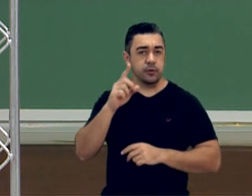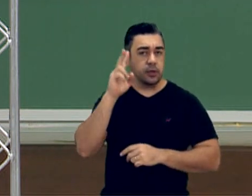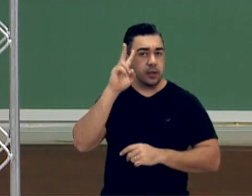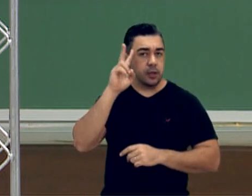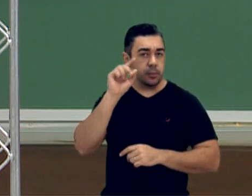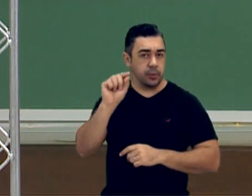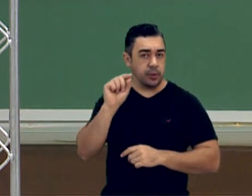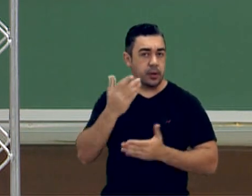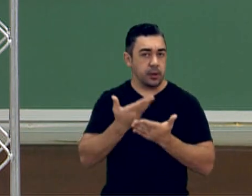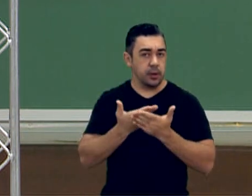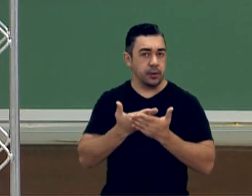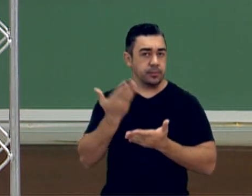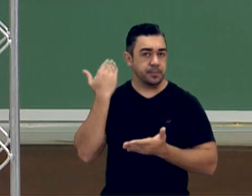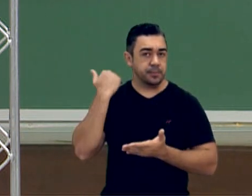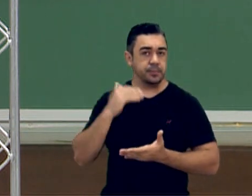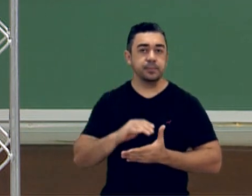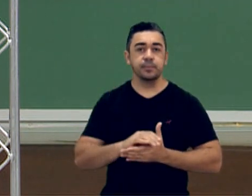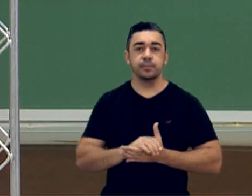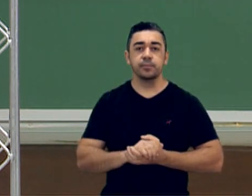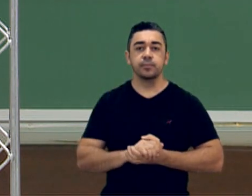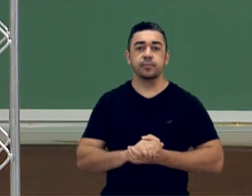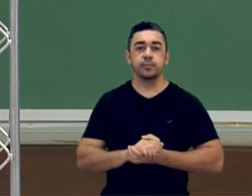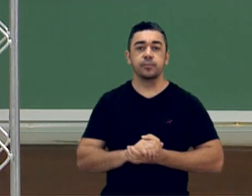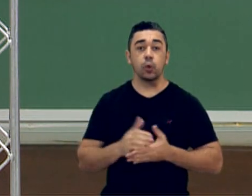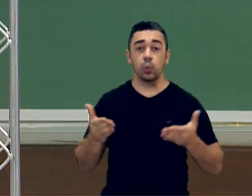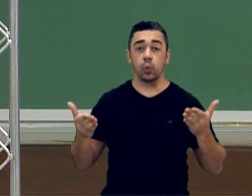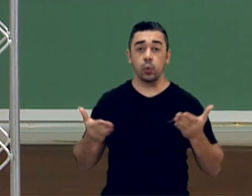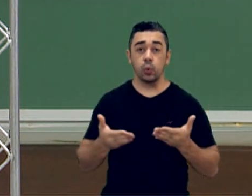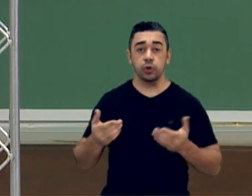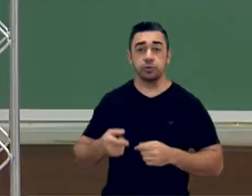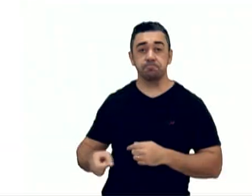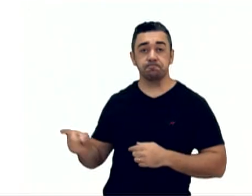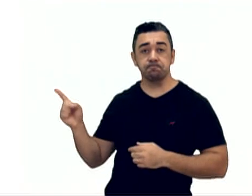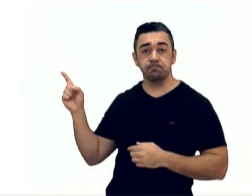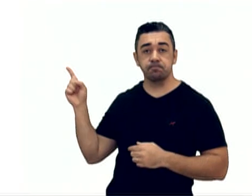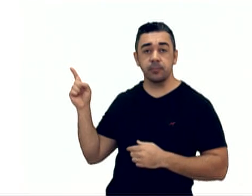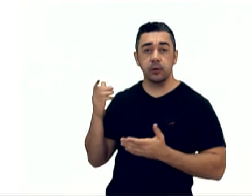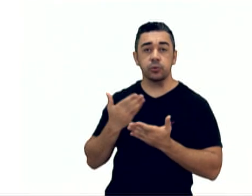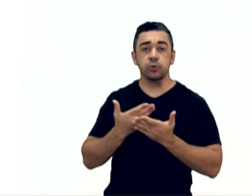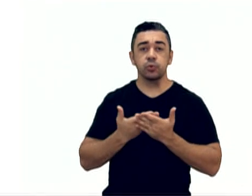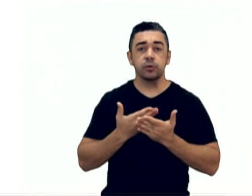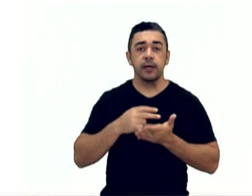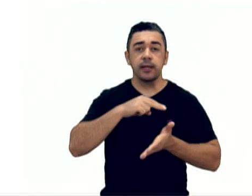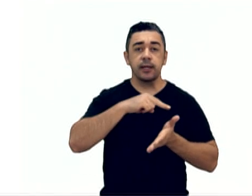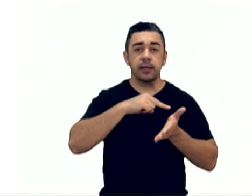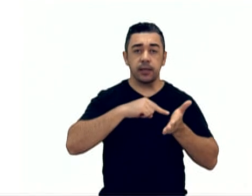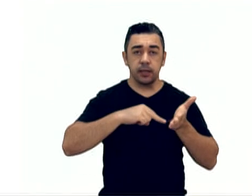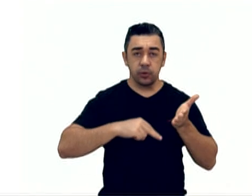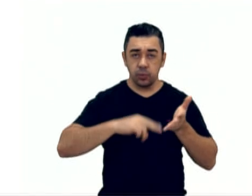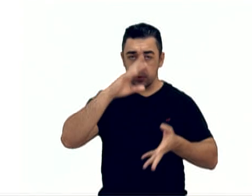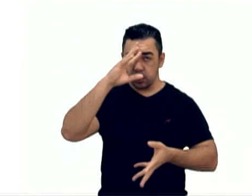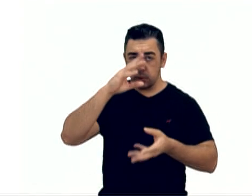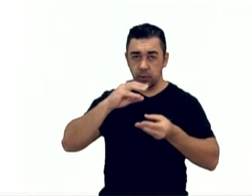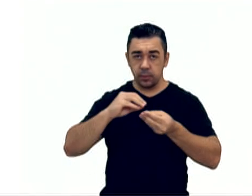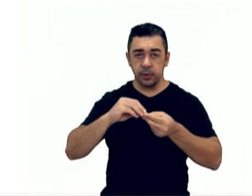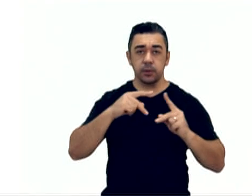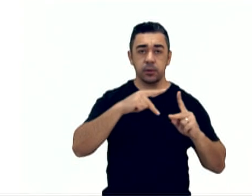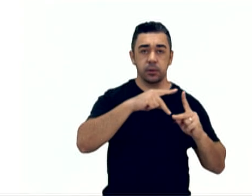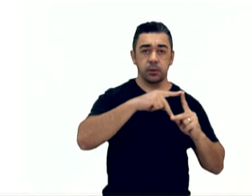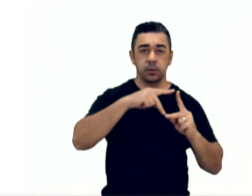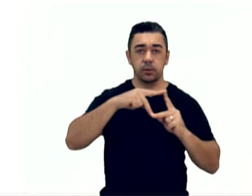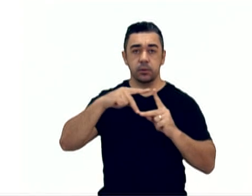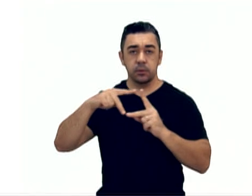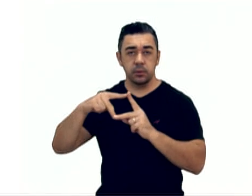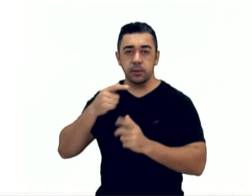lembrem dessa aula. Hoje, então, nós vamos estudar leitura e interpretação de cartoons,